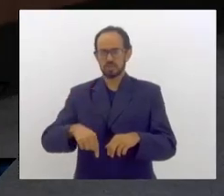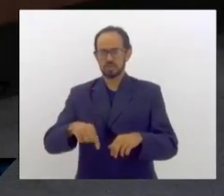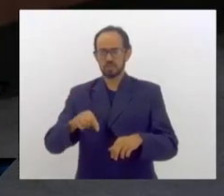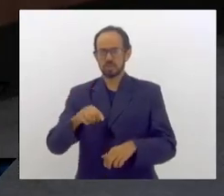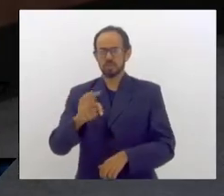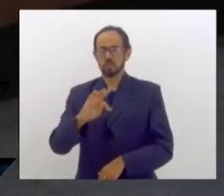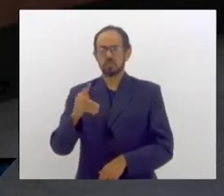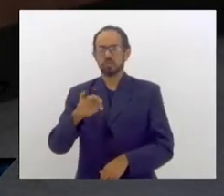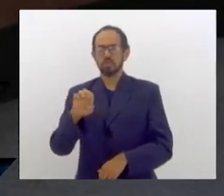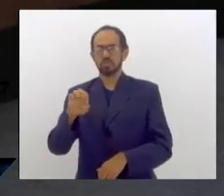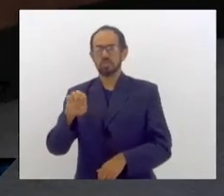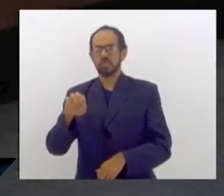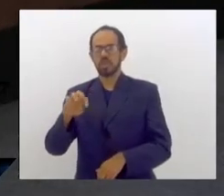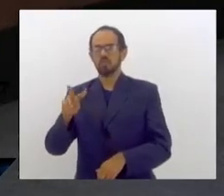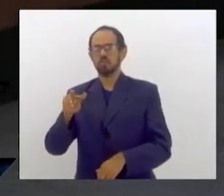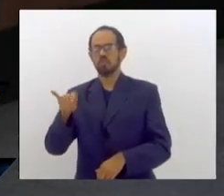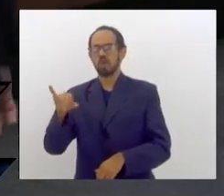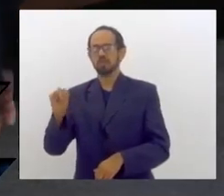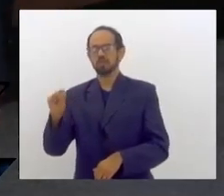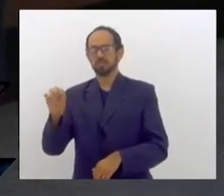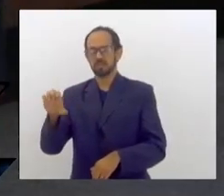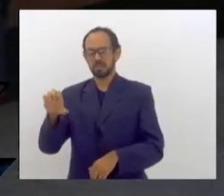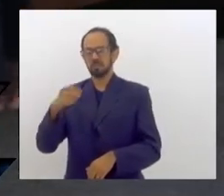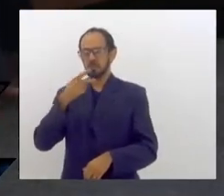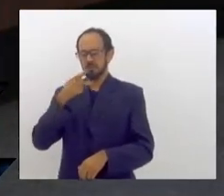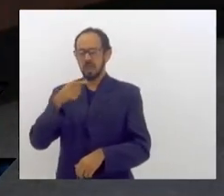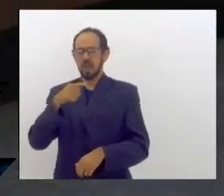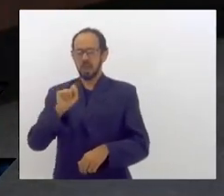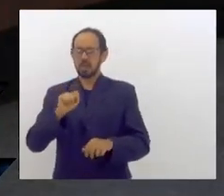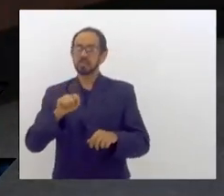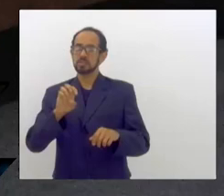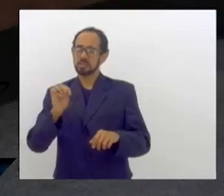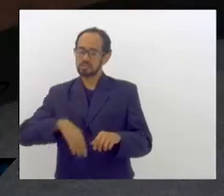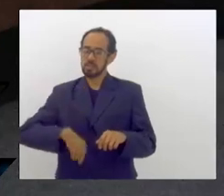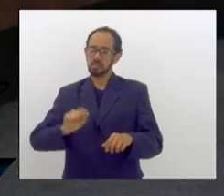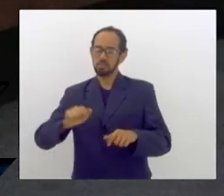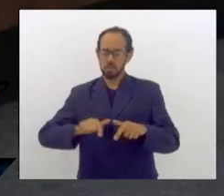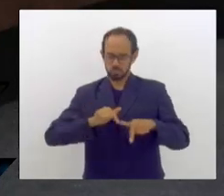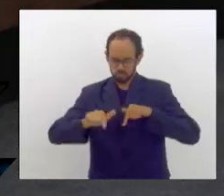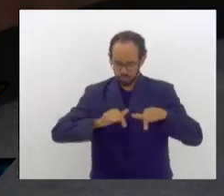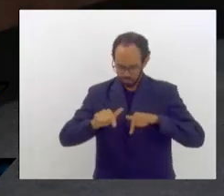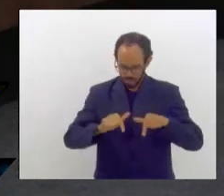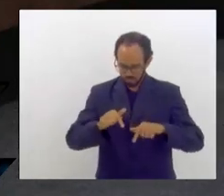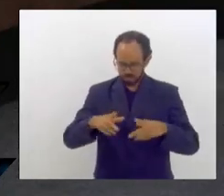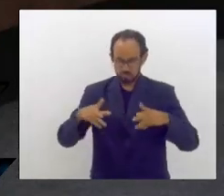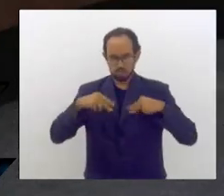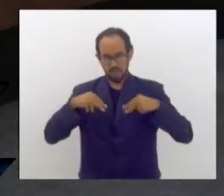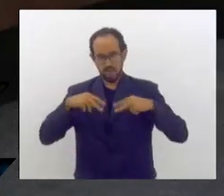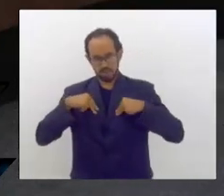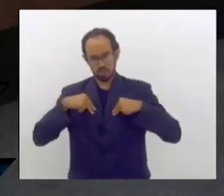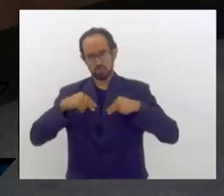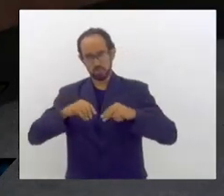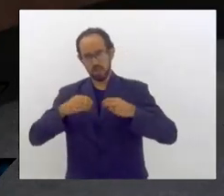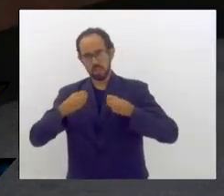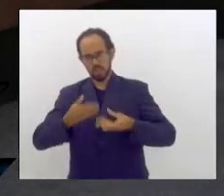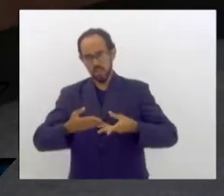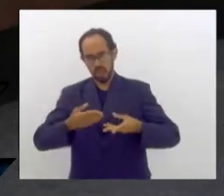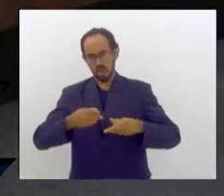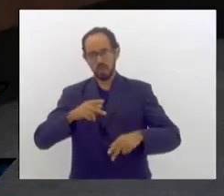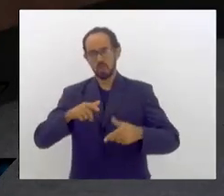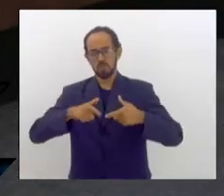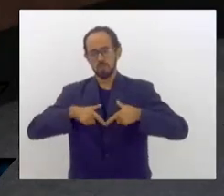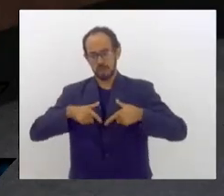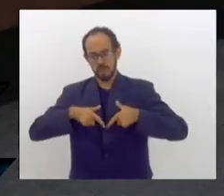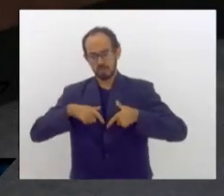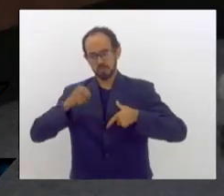para julgar a música dele, para julgar a letra dele, sim pela benfeitoria que ele fez ou não para merecer, para ser concedida essa homenagem.